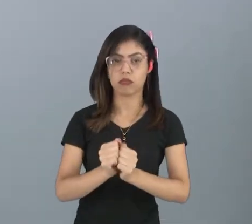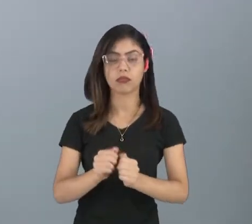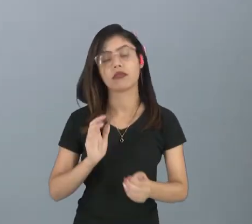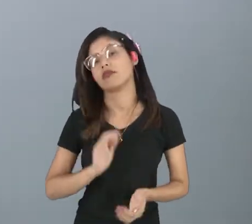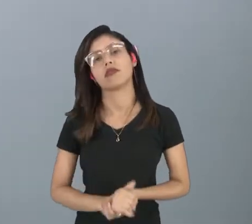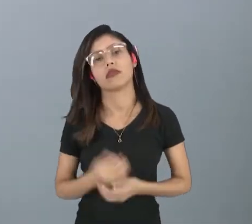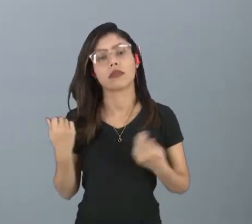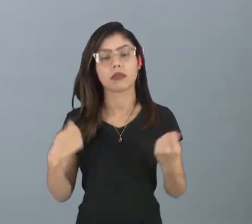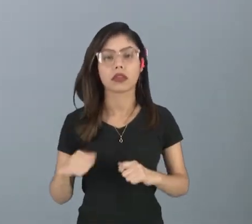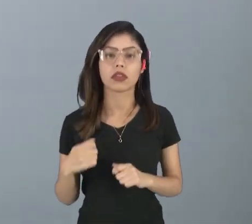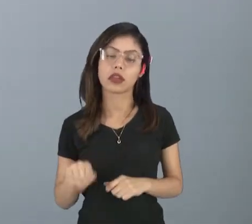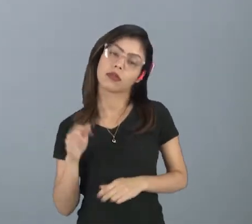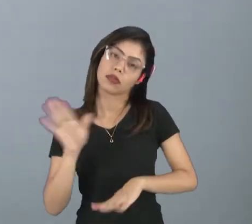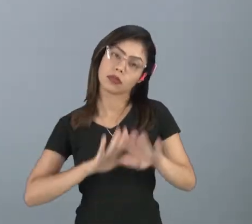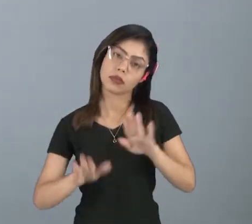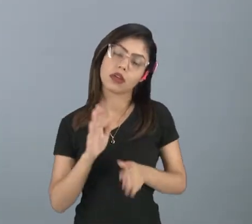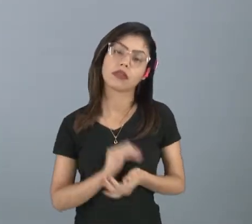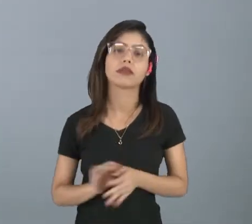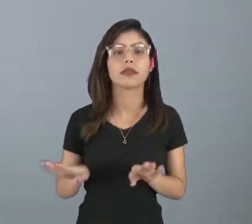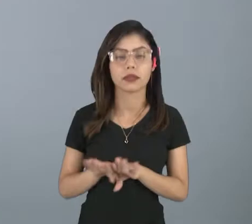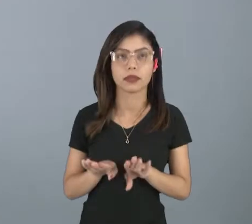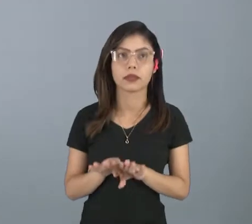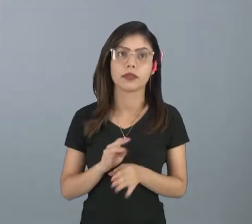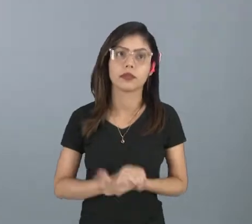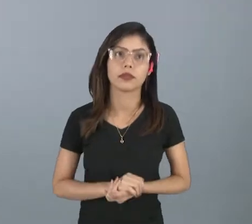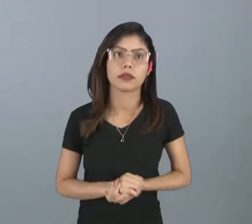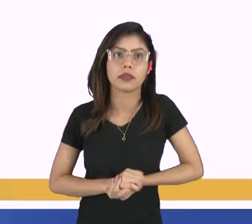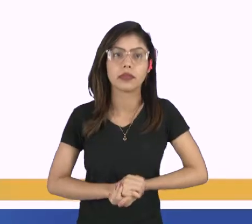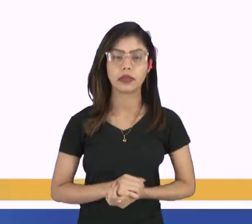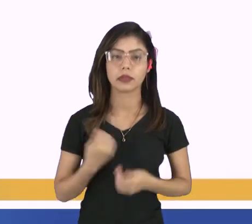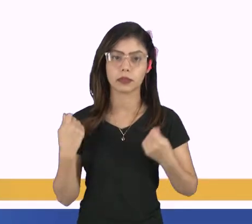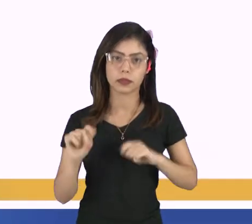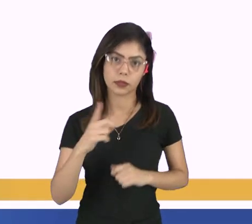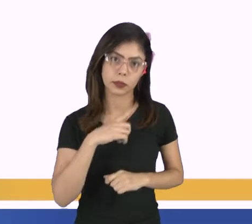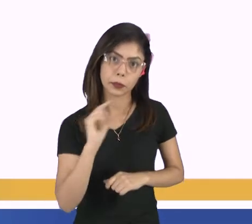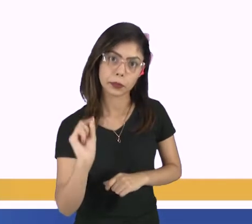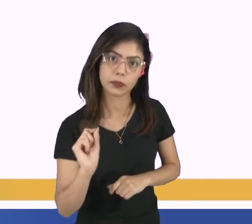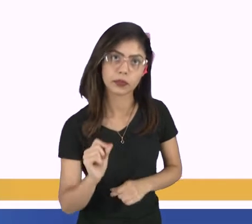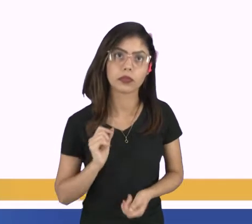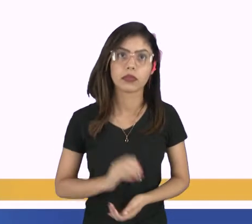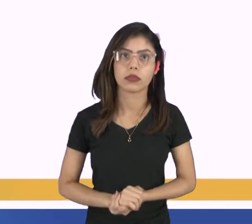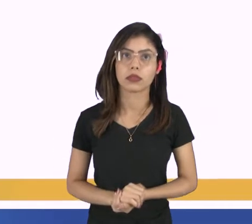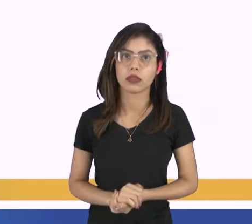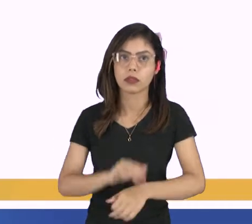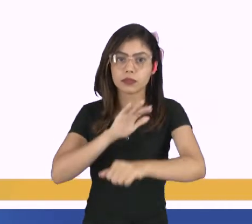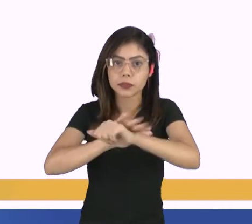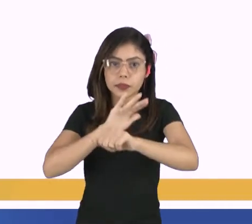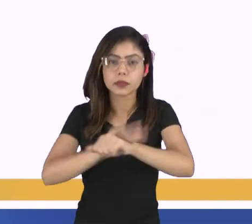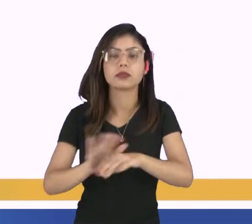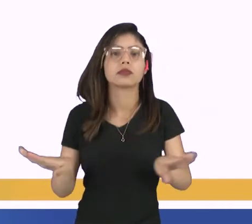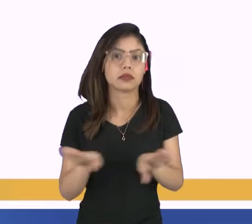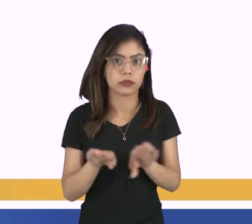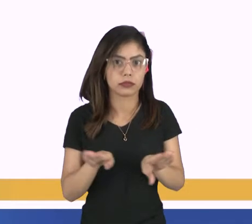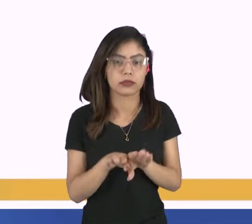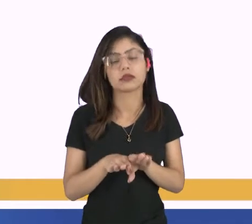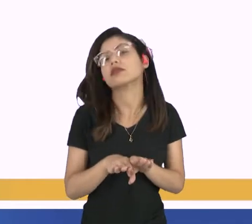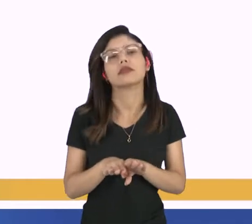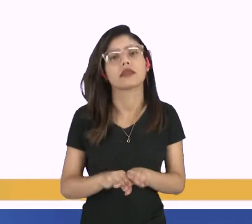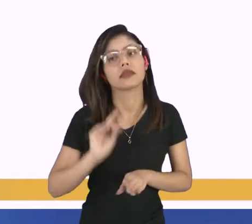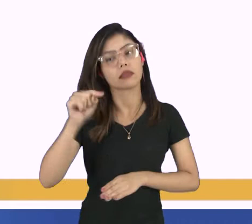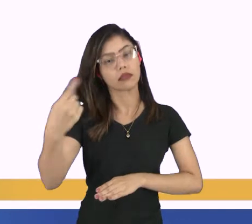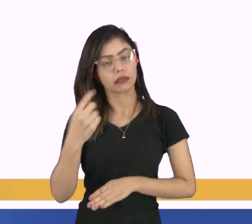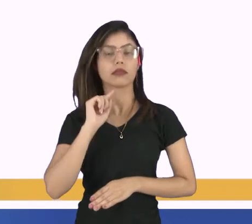parte integrante nós devemos fazer a nossa parte também. Então deve haver aí, né, investimentos em saneamento básico também, para que o